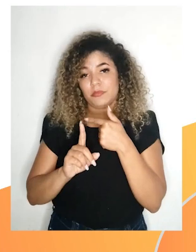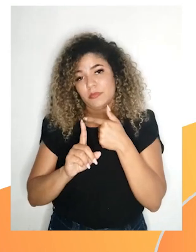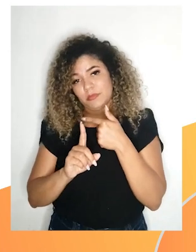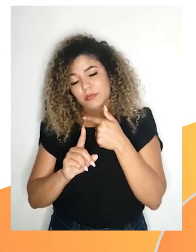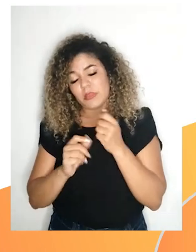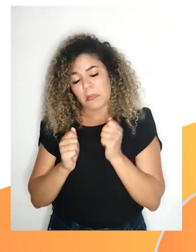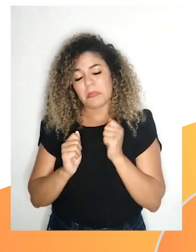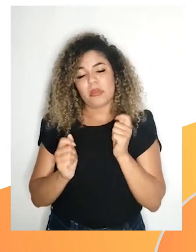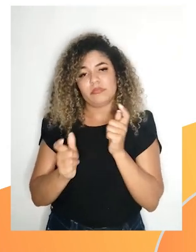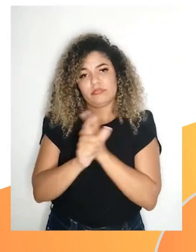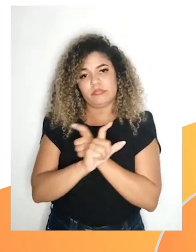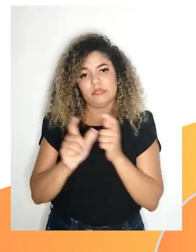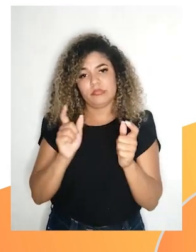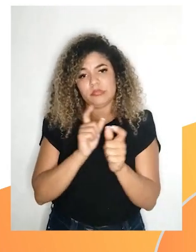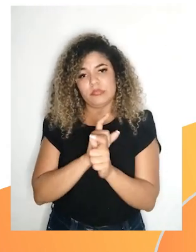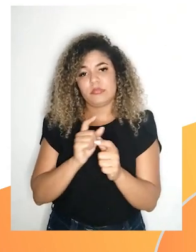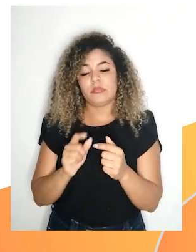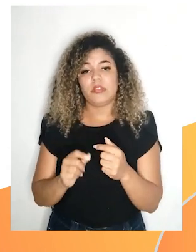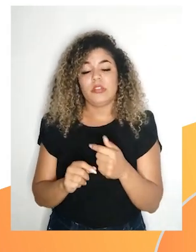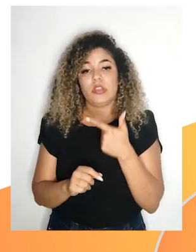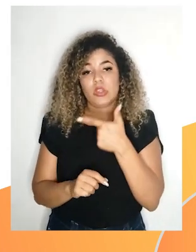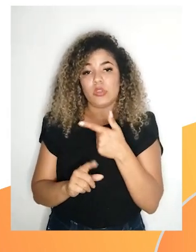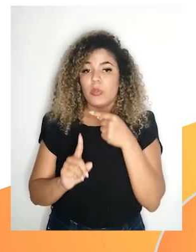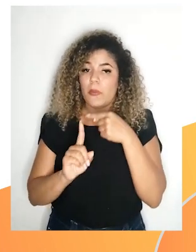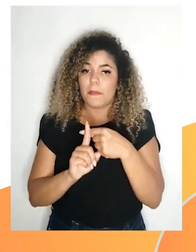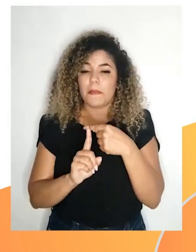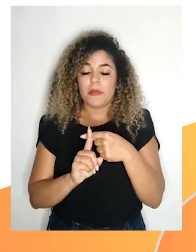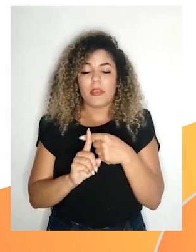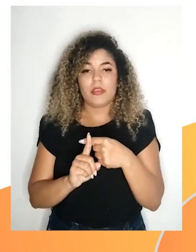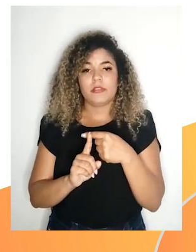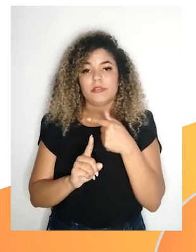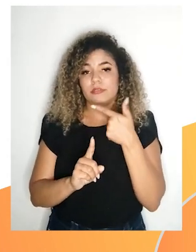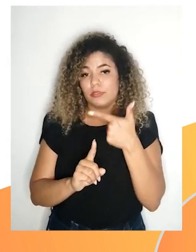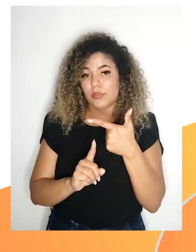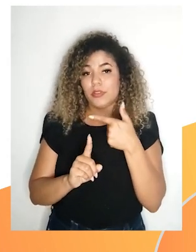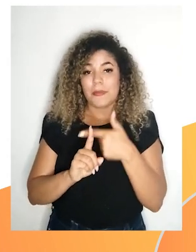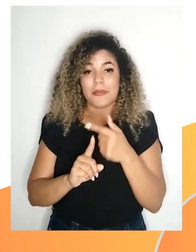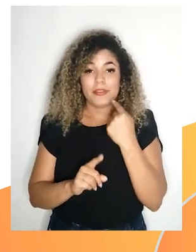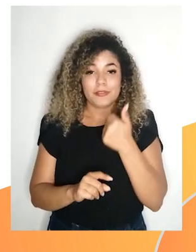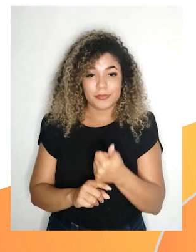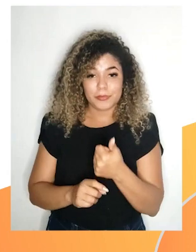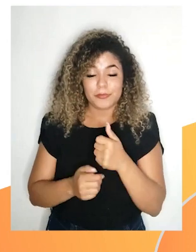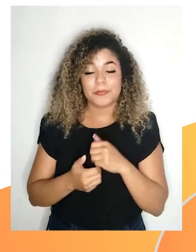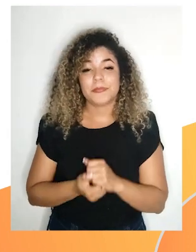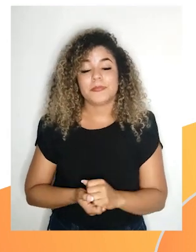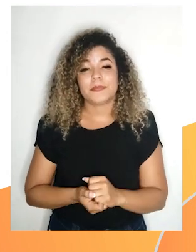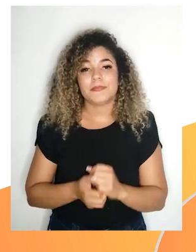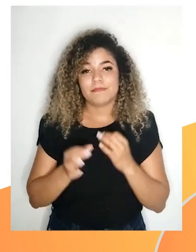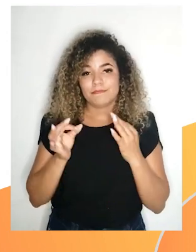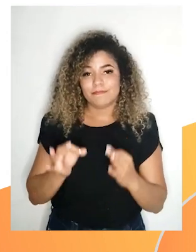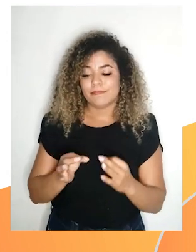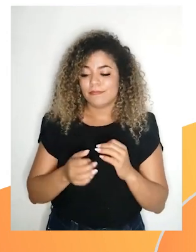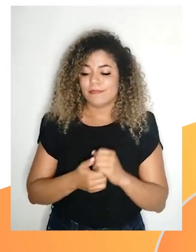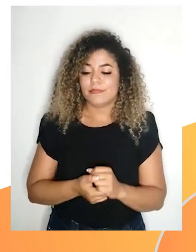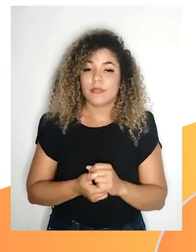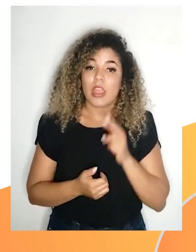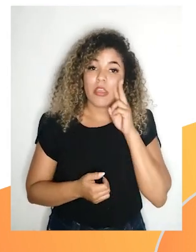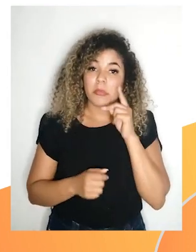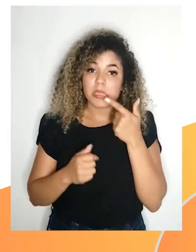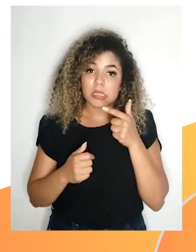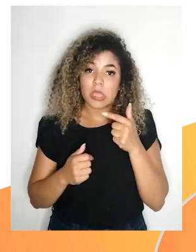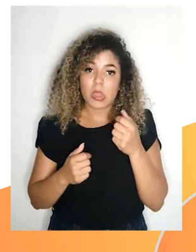a permutação quando 1 está em último, né? Então, 2, 2 e 1, certo? Vamos ver se tem